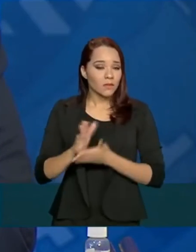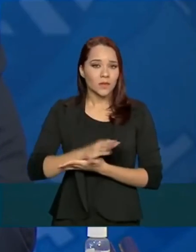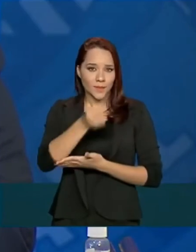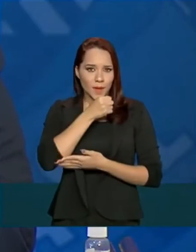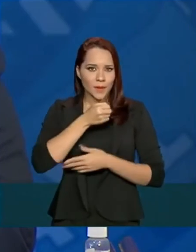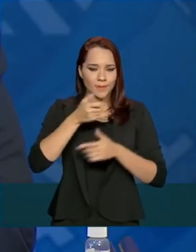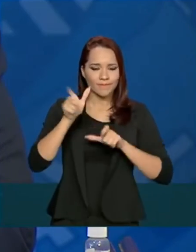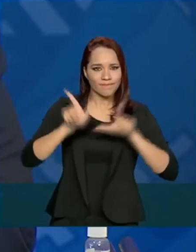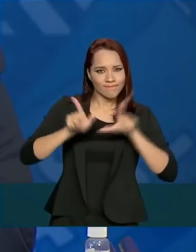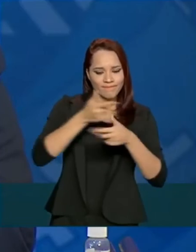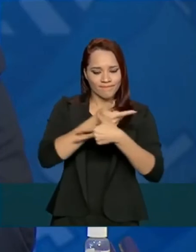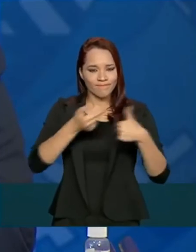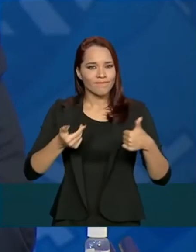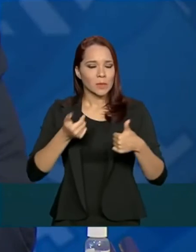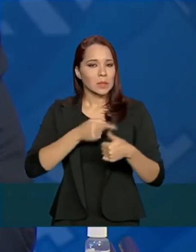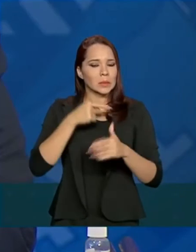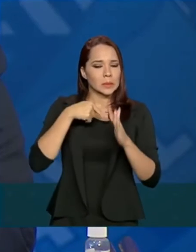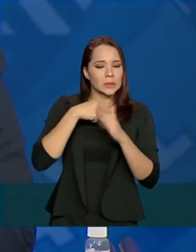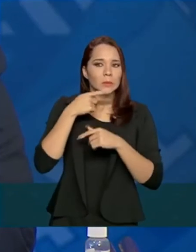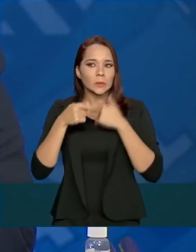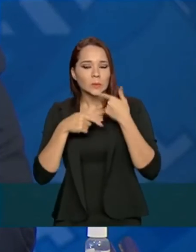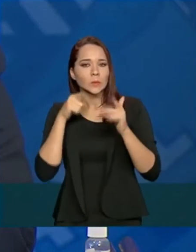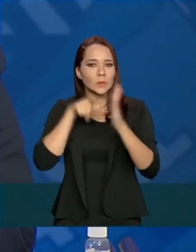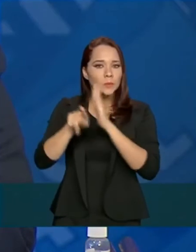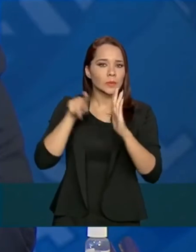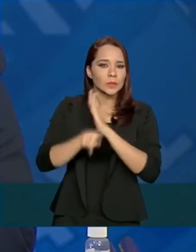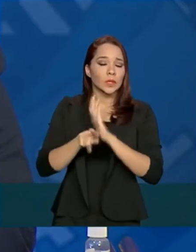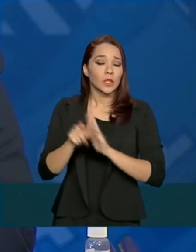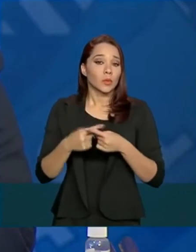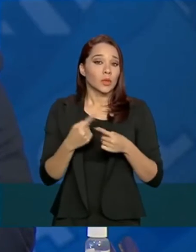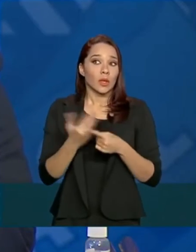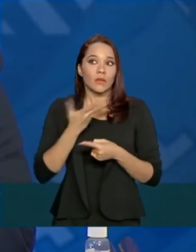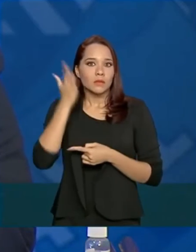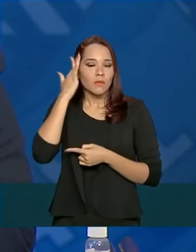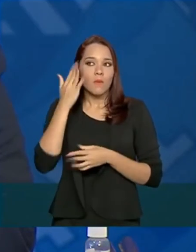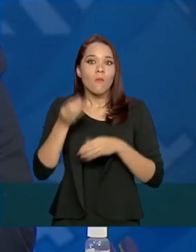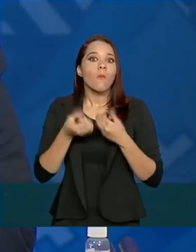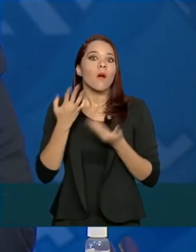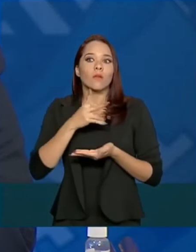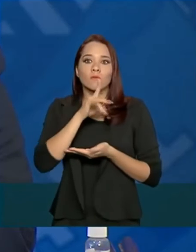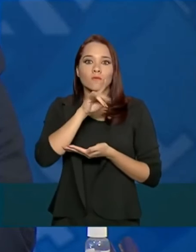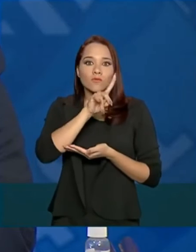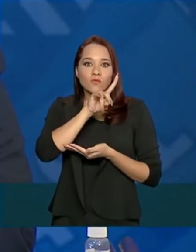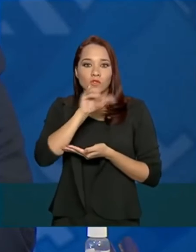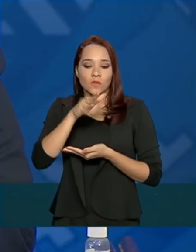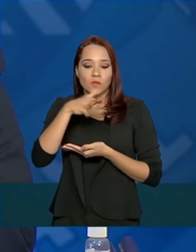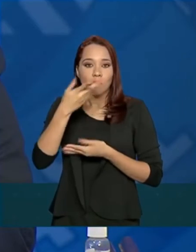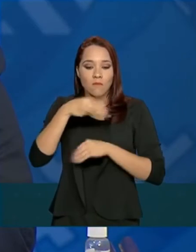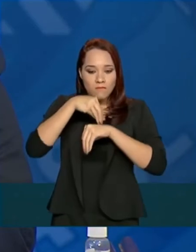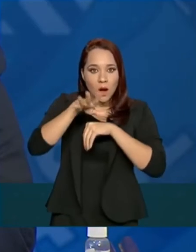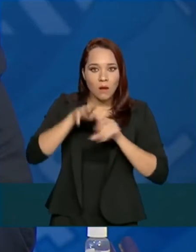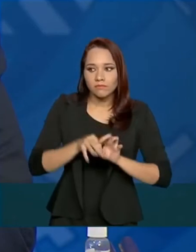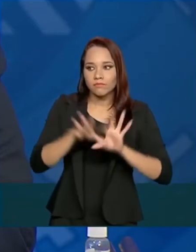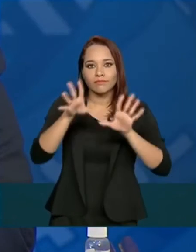e tem motivo de questionar, porque fica ansiosa com relação à liberação dos dados, mas a Secretaria ela tem um cuidado